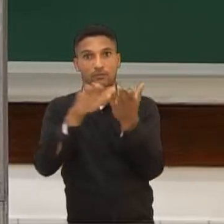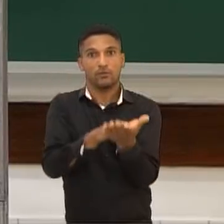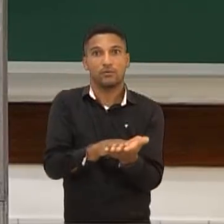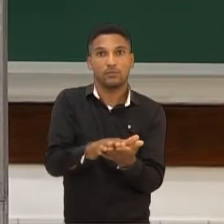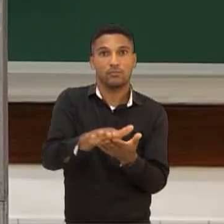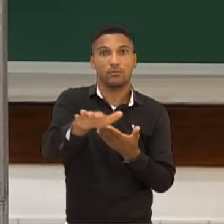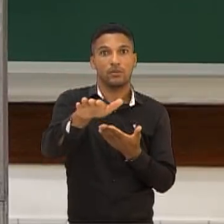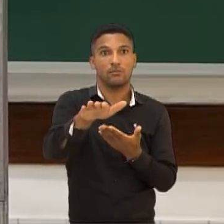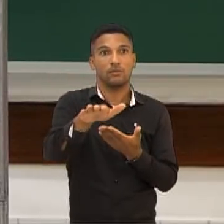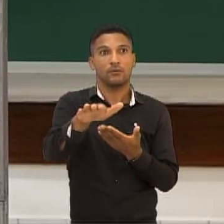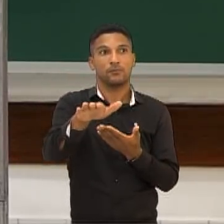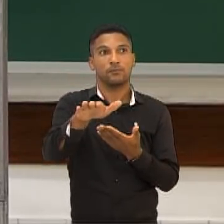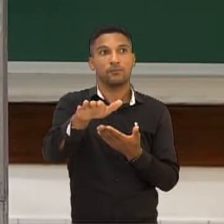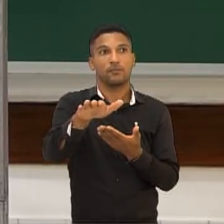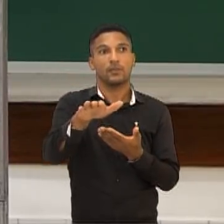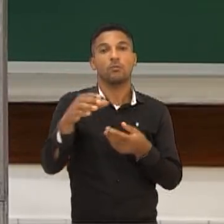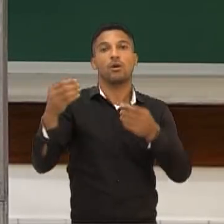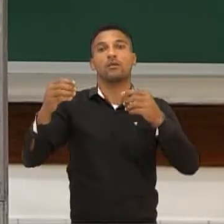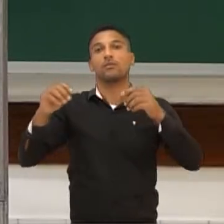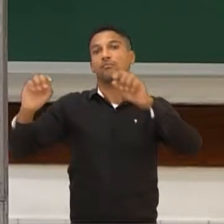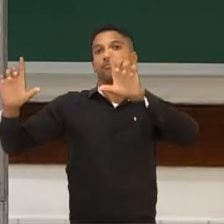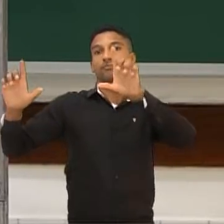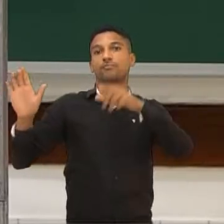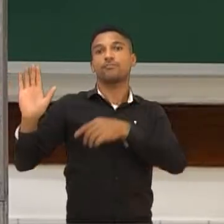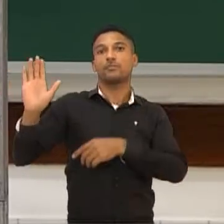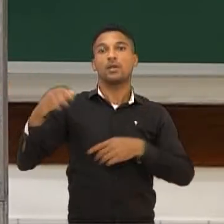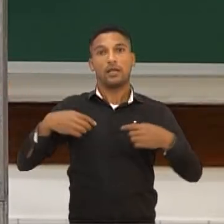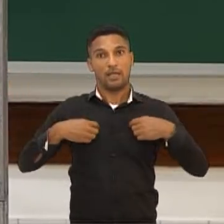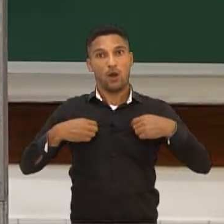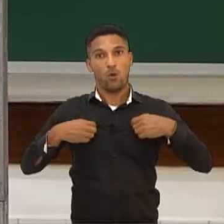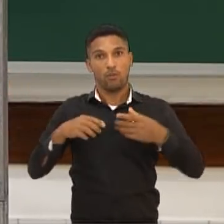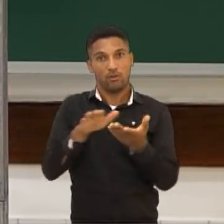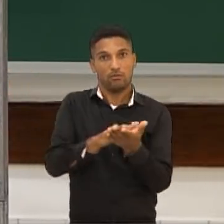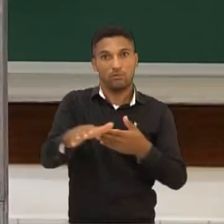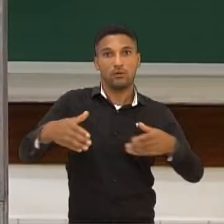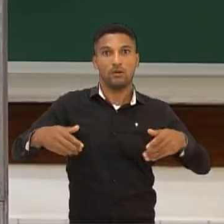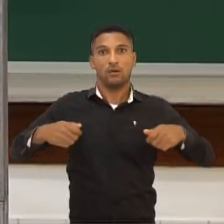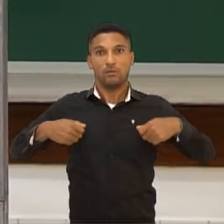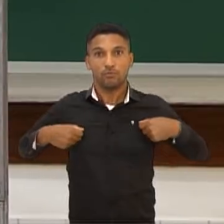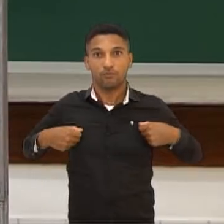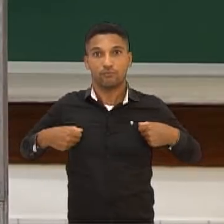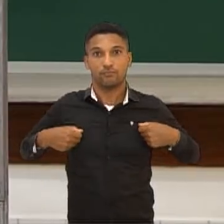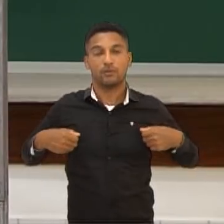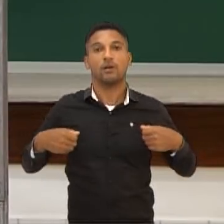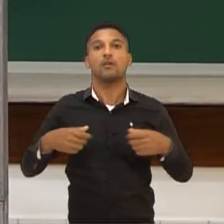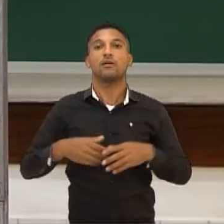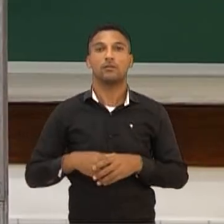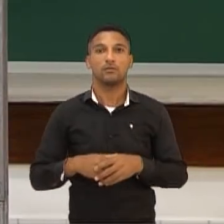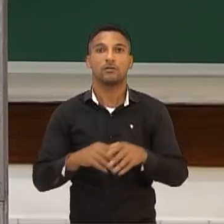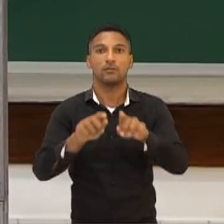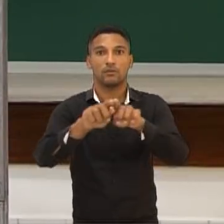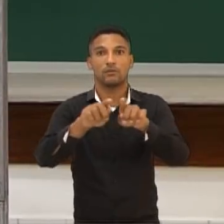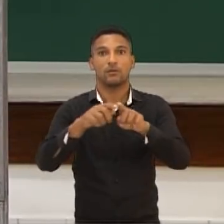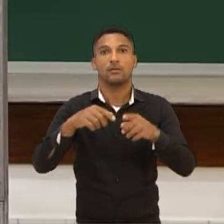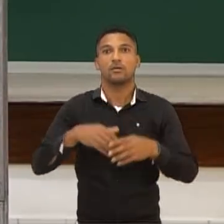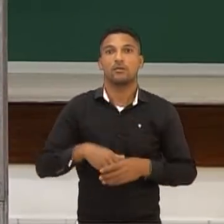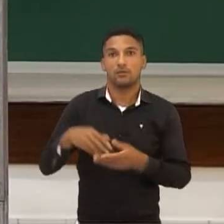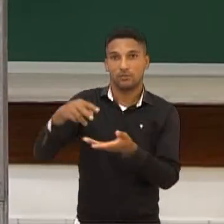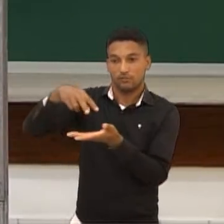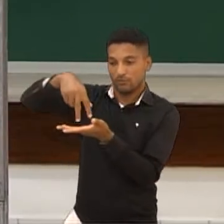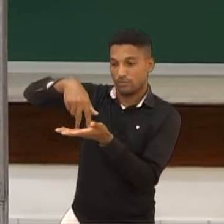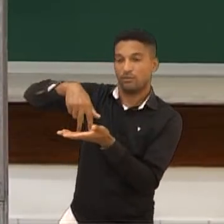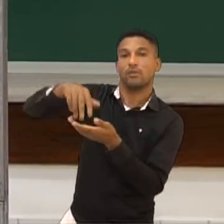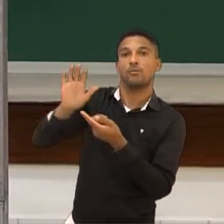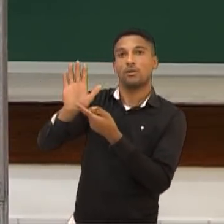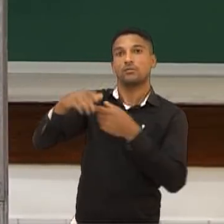imprimir, né, e colocar em exposição na roupa da pessoa que está lá fazendo uma performance arte, né, ou